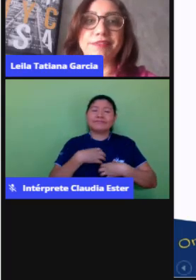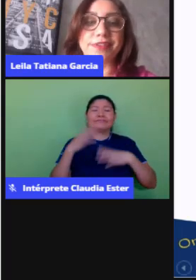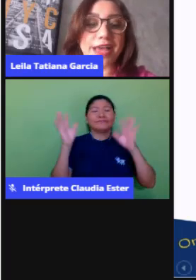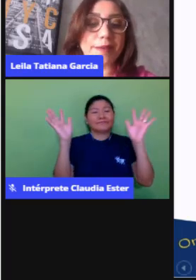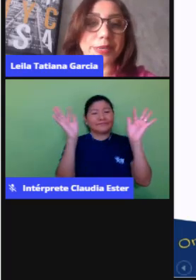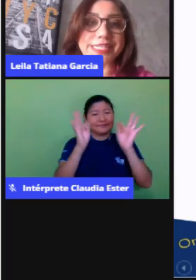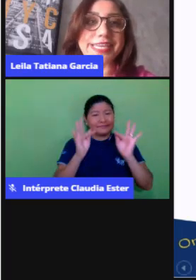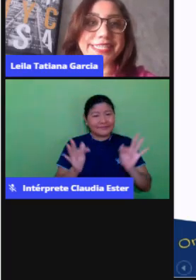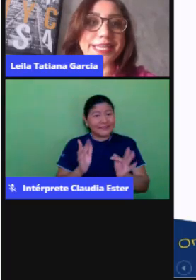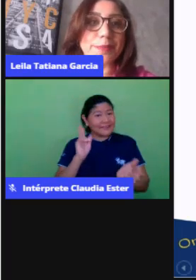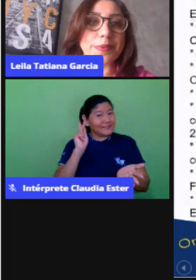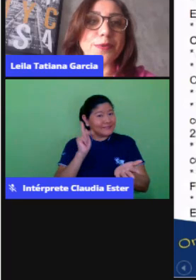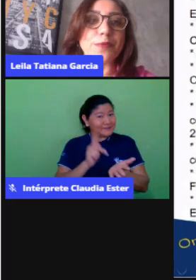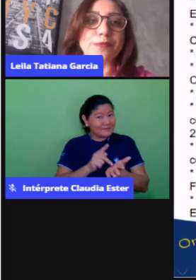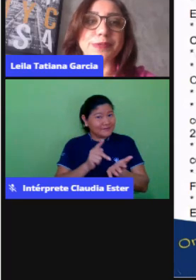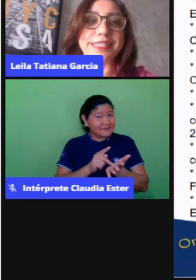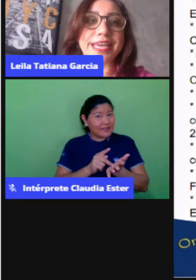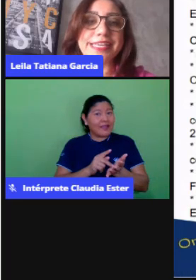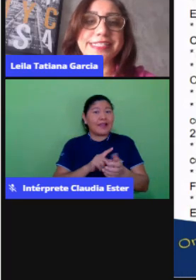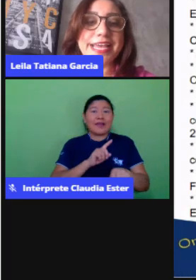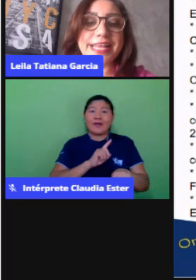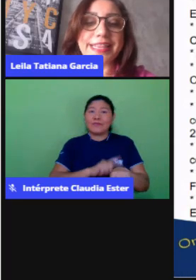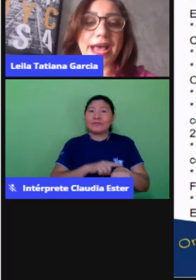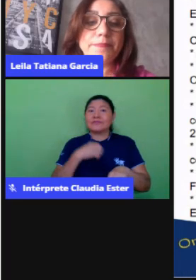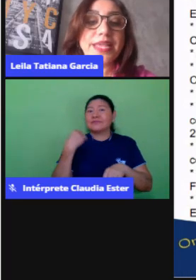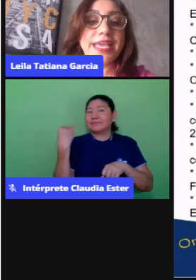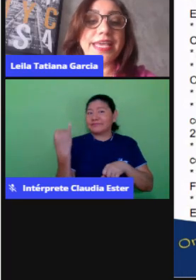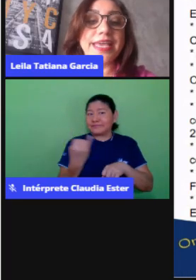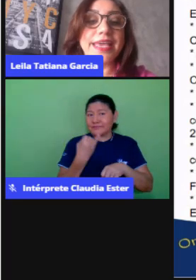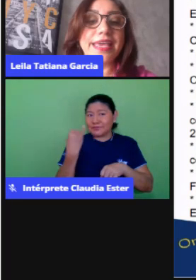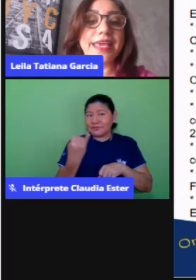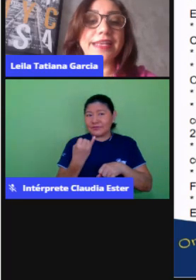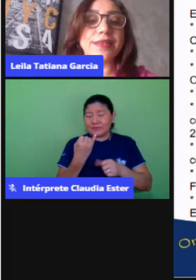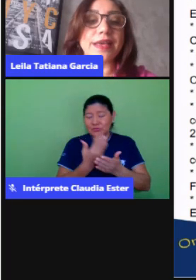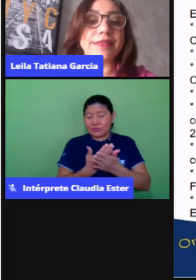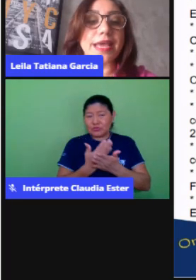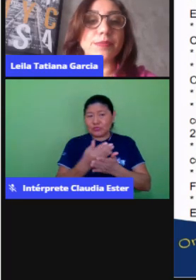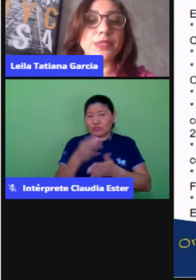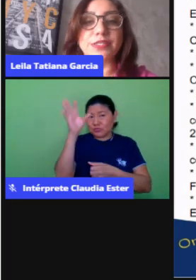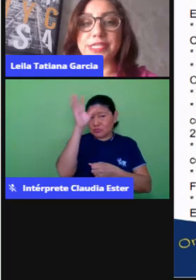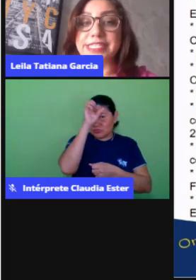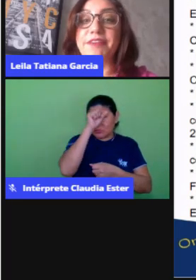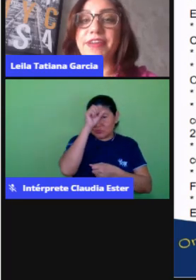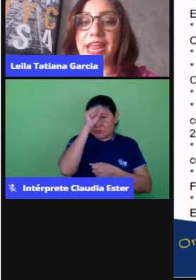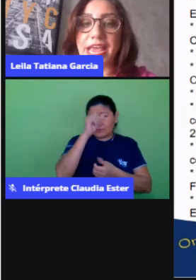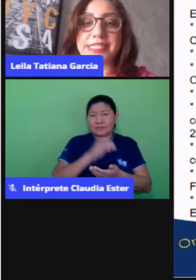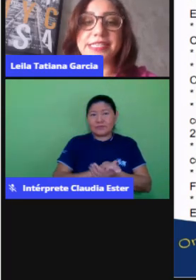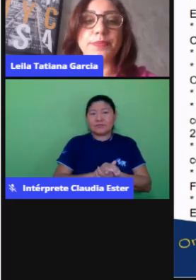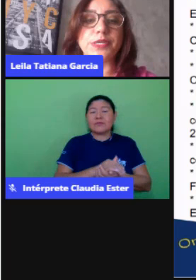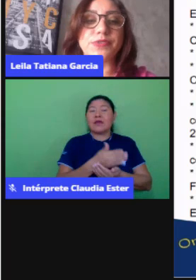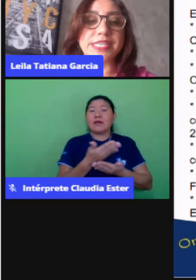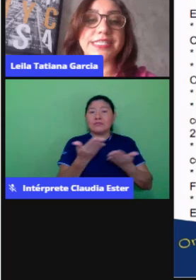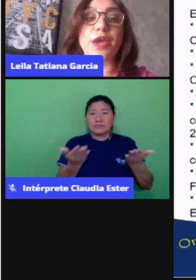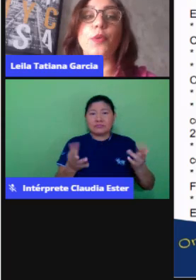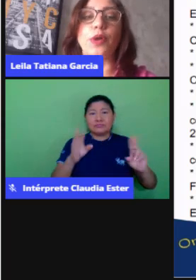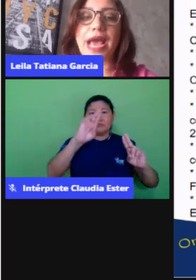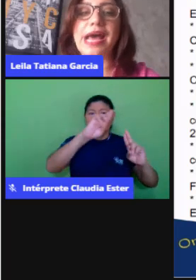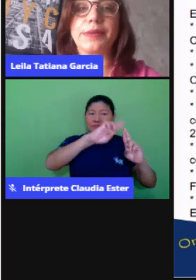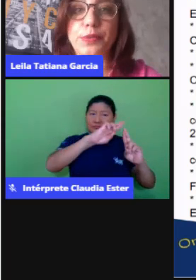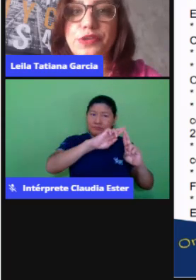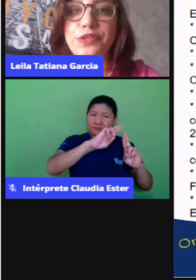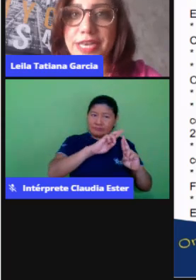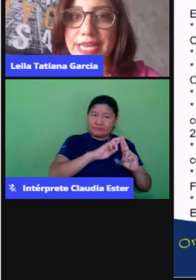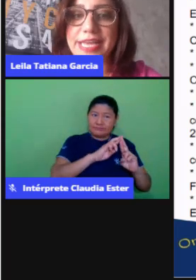aqui de poder passar esse tempinho com vocês, tá? E temos as nossas referências, depois vocês deem